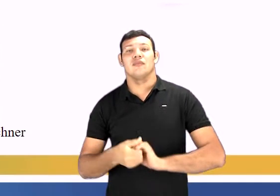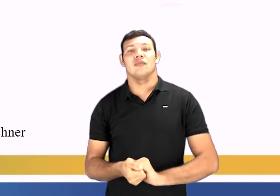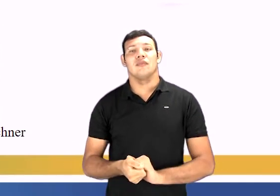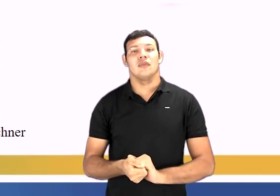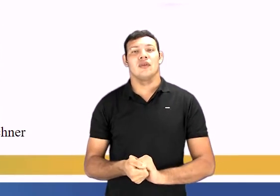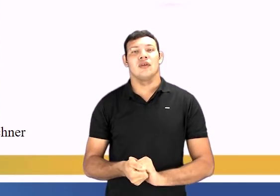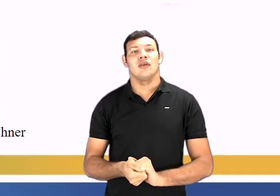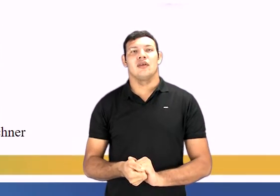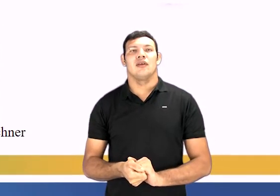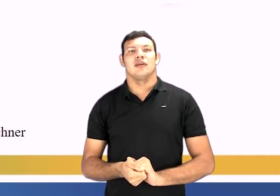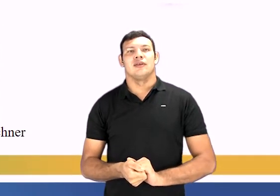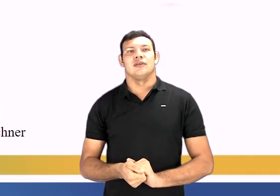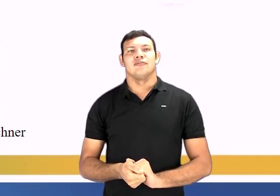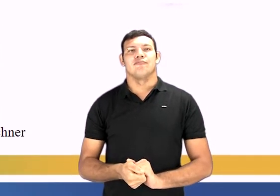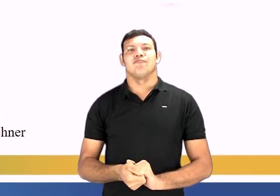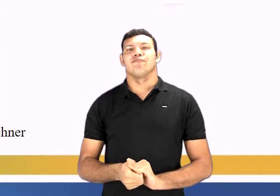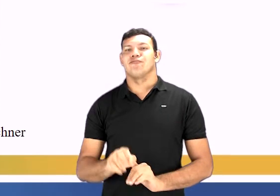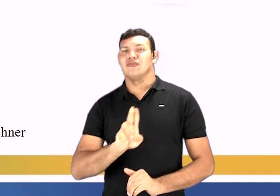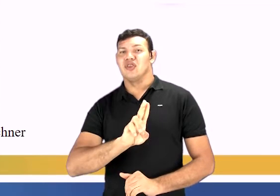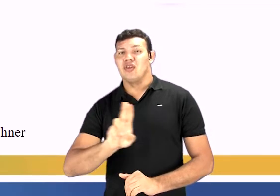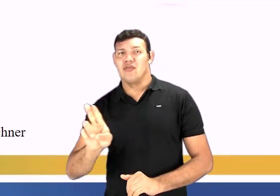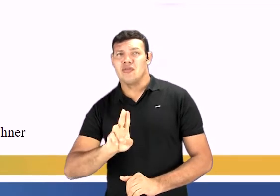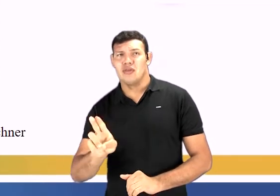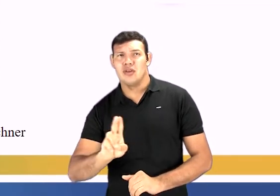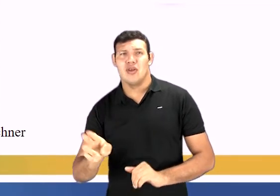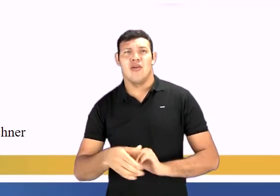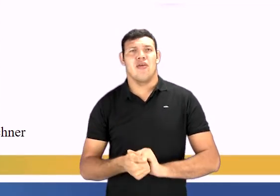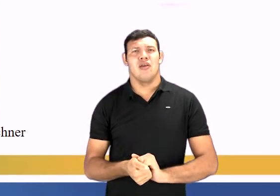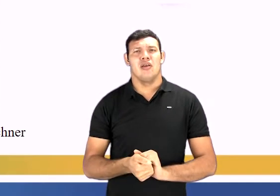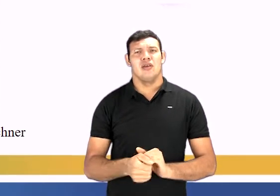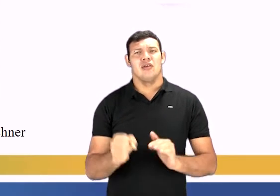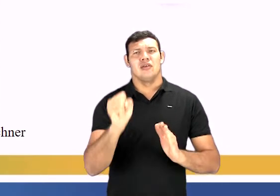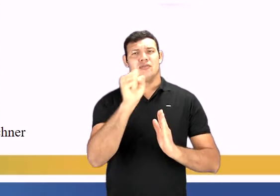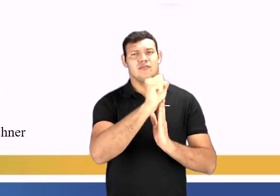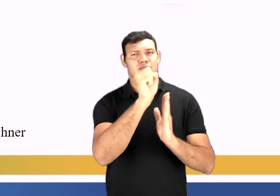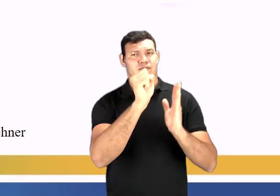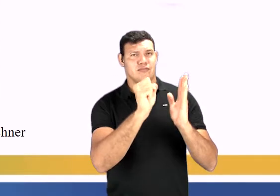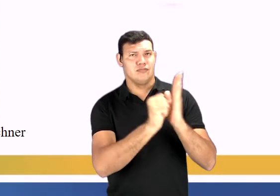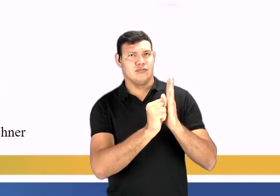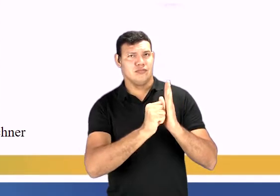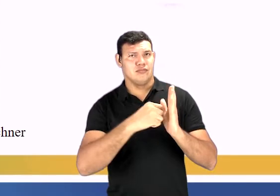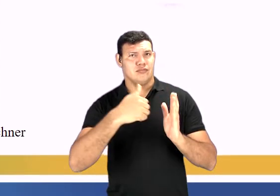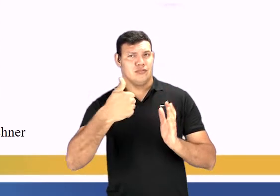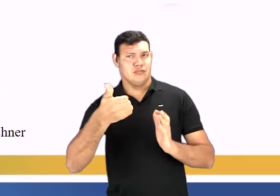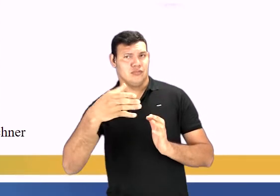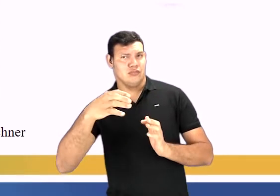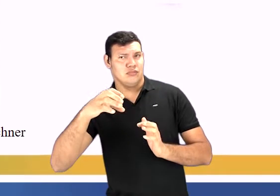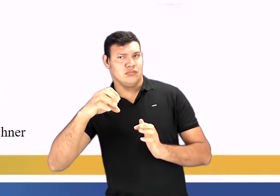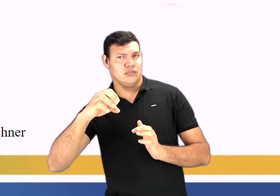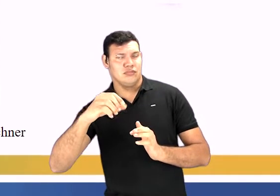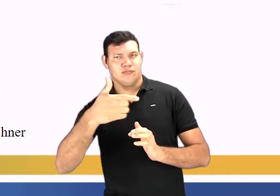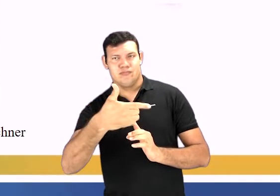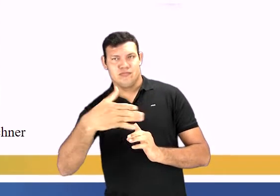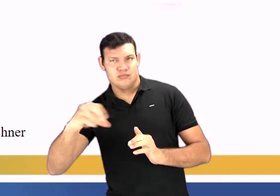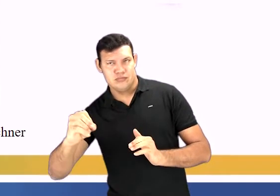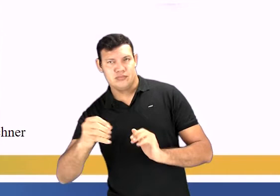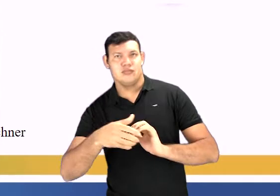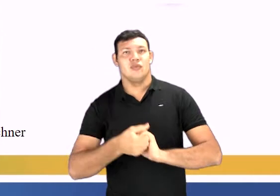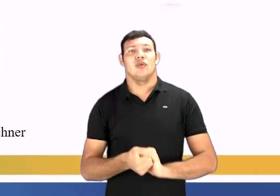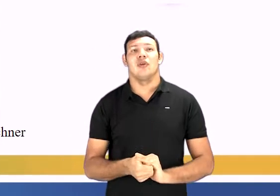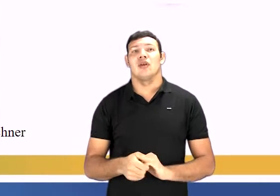século XX. Esse movimento artístico está entre os primeiros representantes das vanguardas históricas